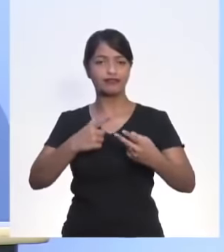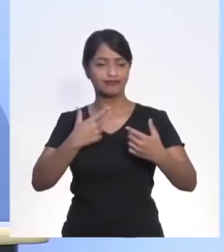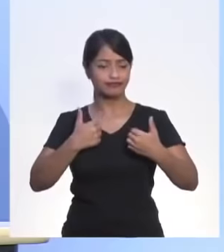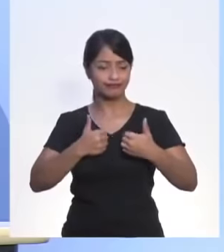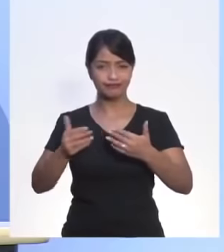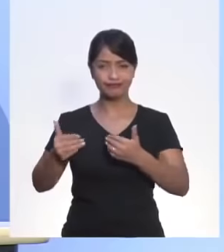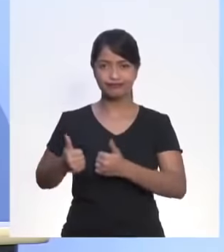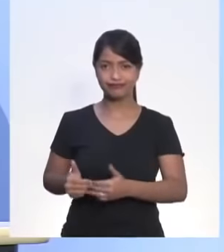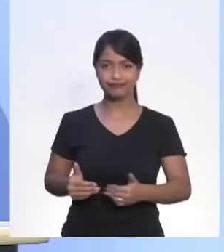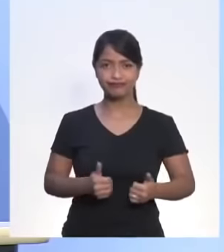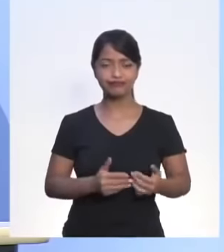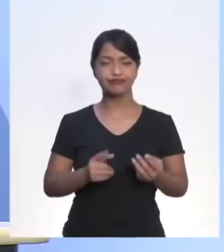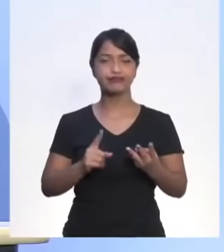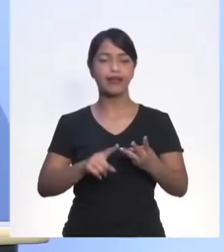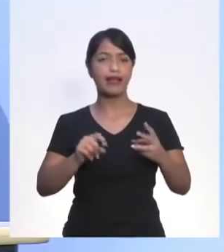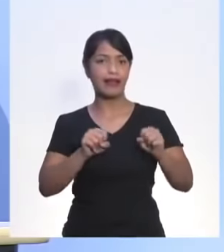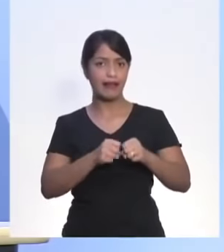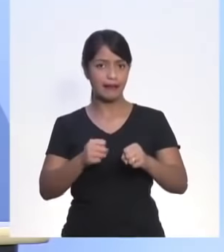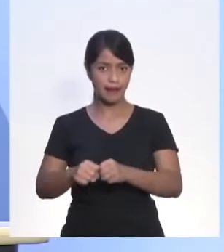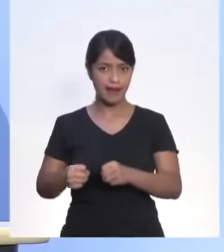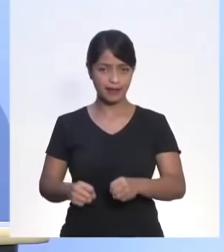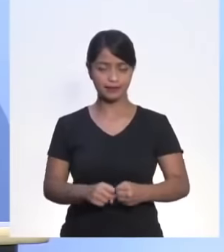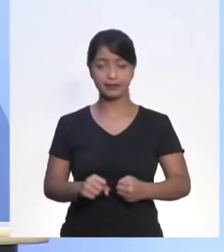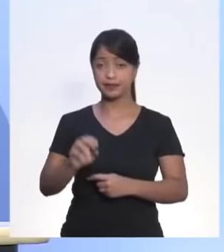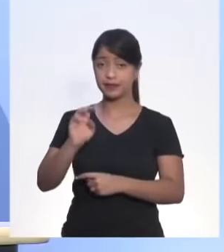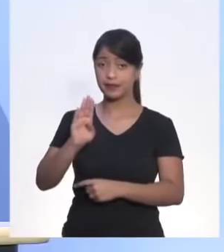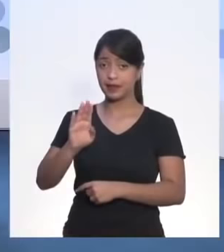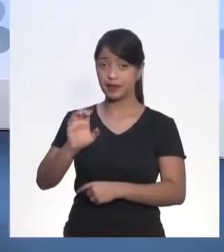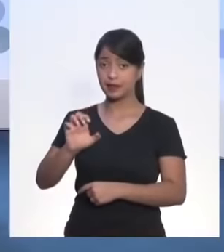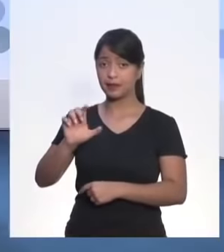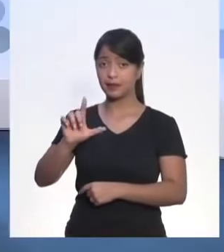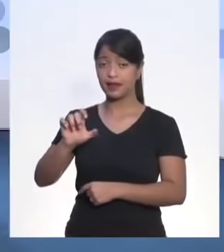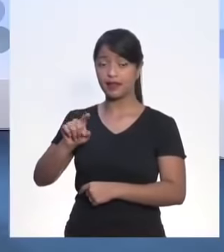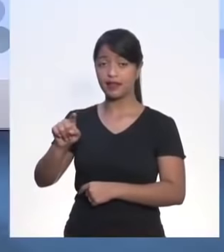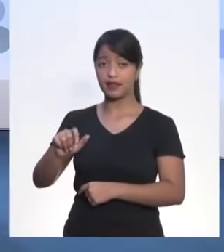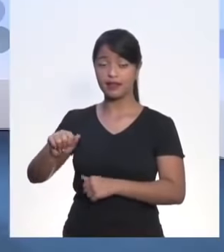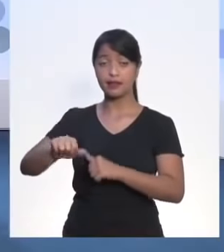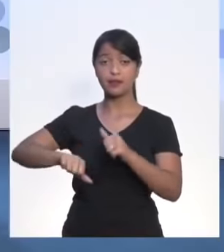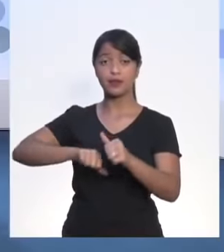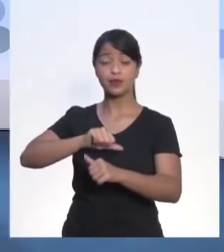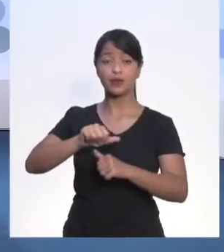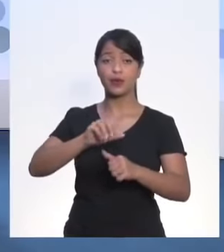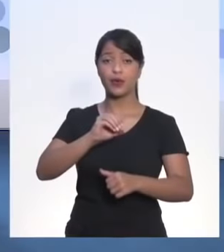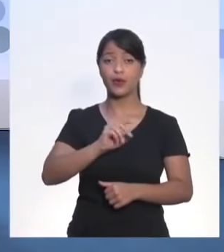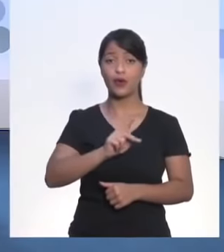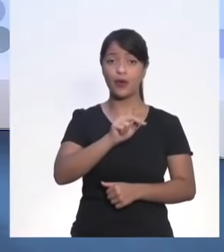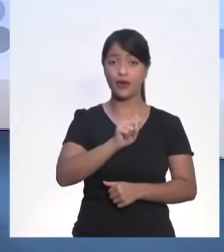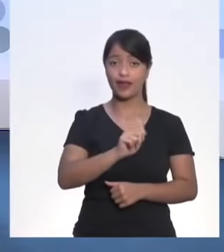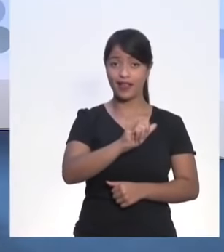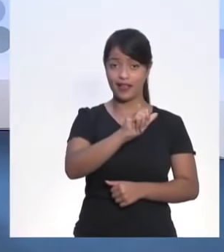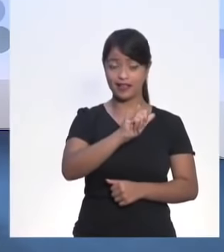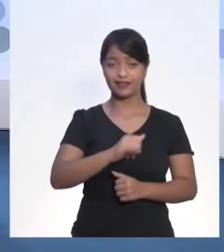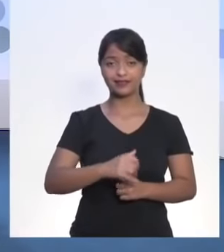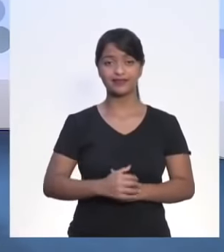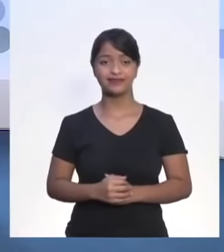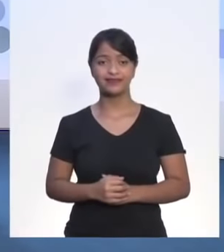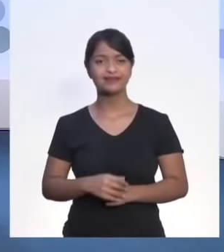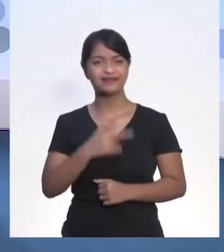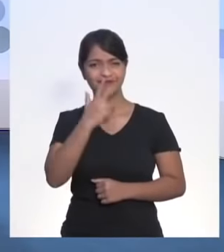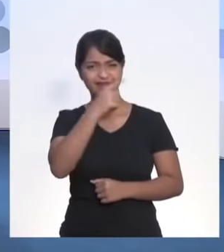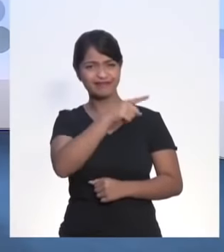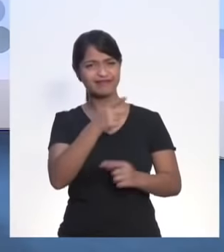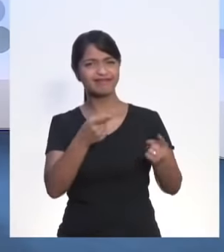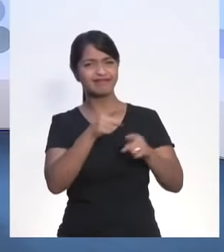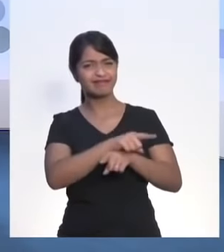beleza, eles trocaram por ok. Quem manteve o lascado, trocou beleza. Quem trocou o lascado, manteve o beleza, não